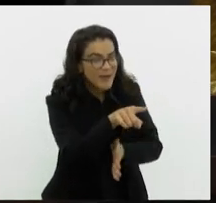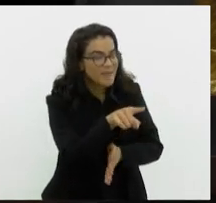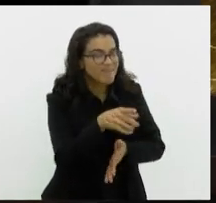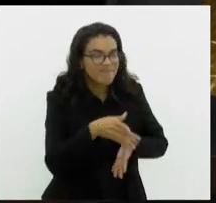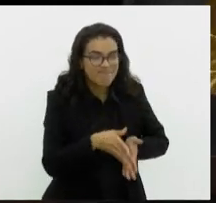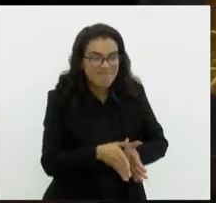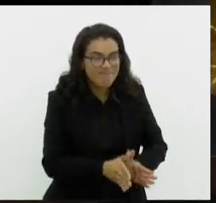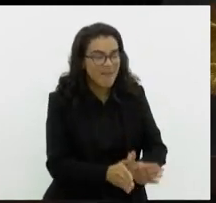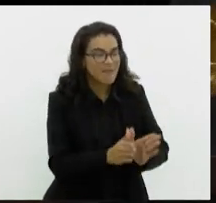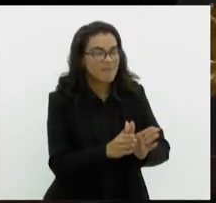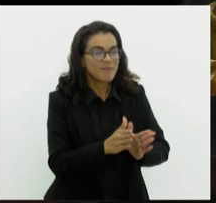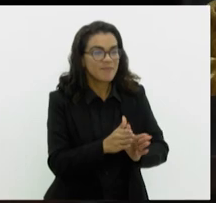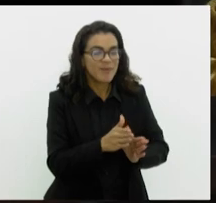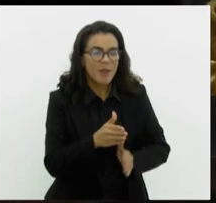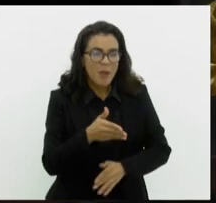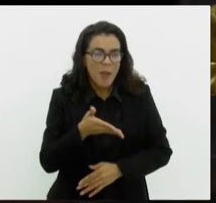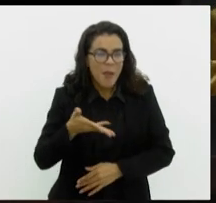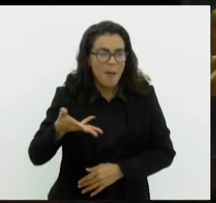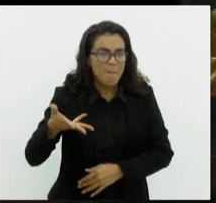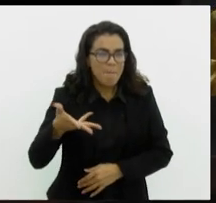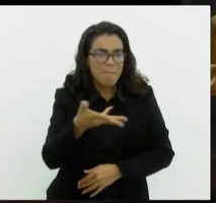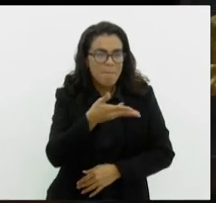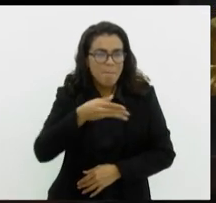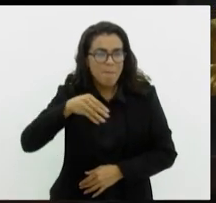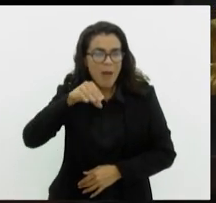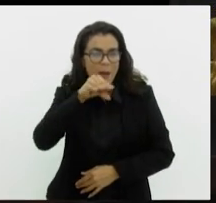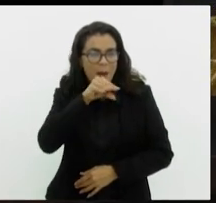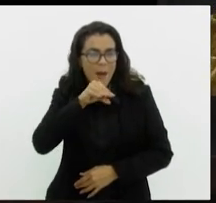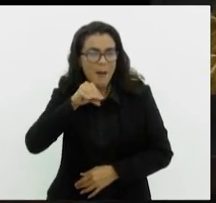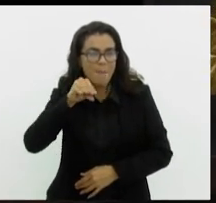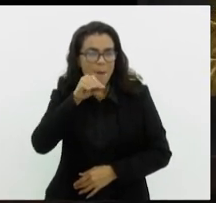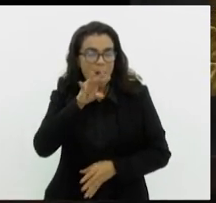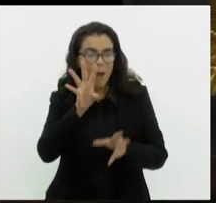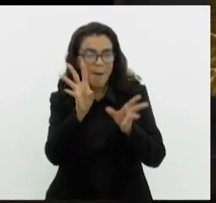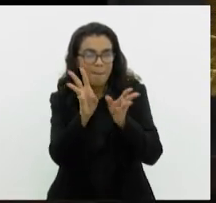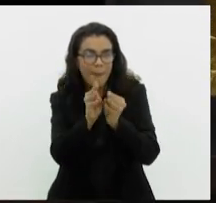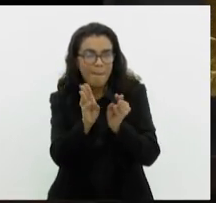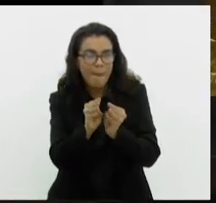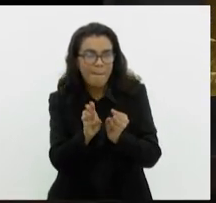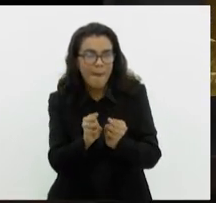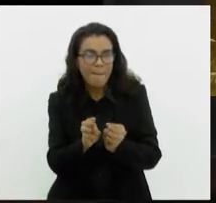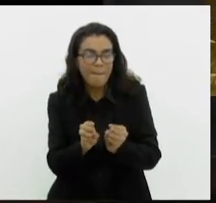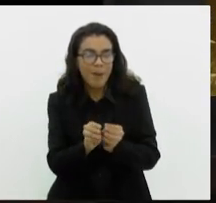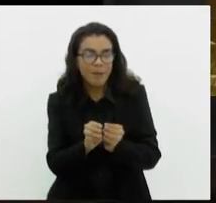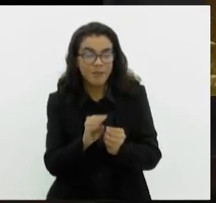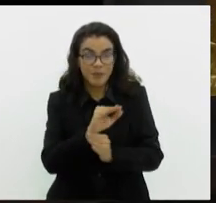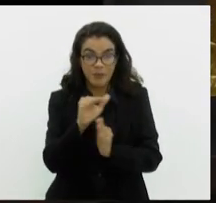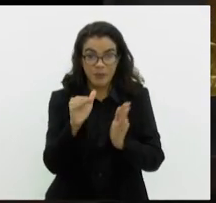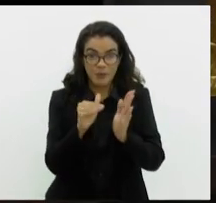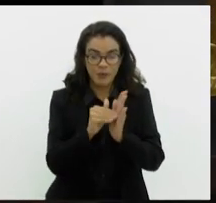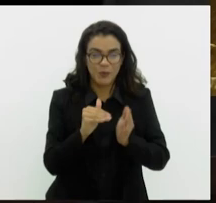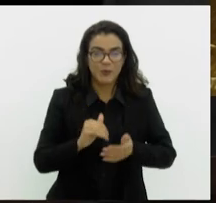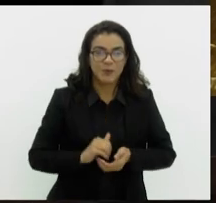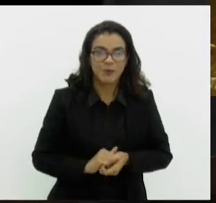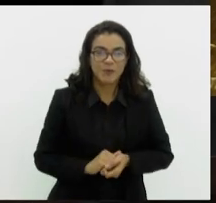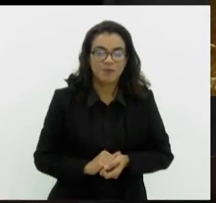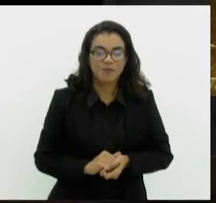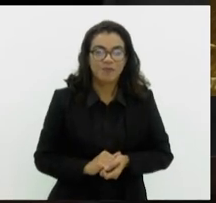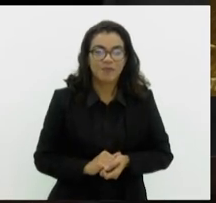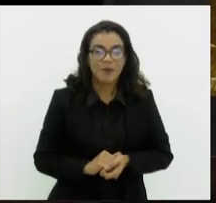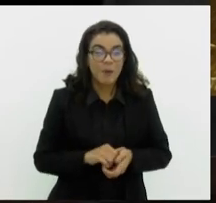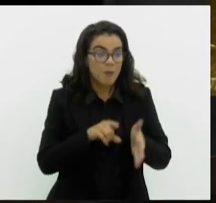e essa fluência no falar e sintetizar com muita clareza tudo o que quer dizer. Para